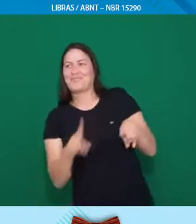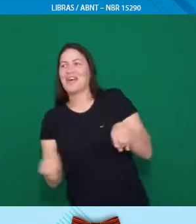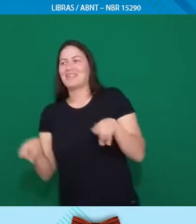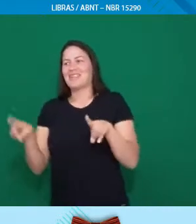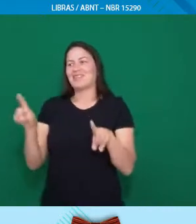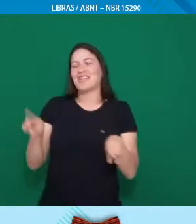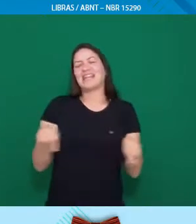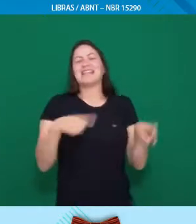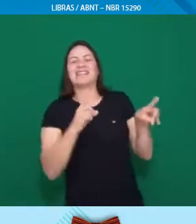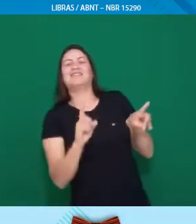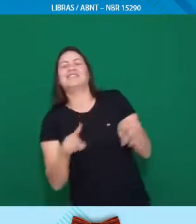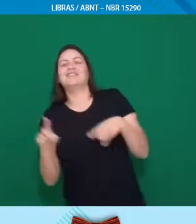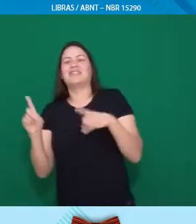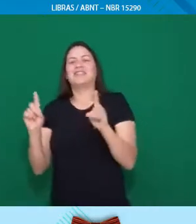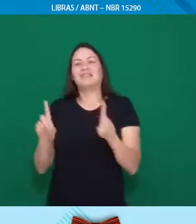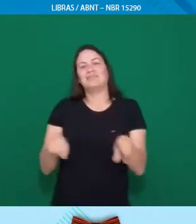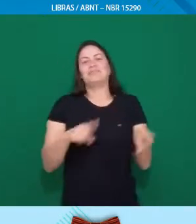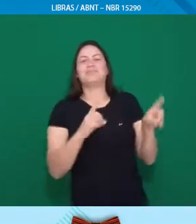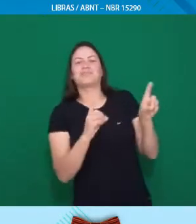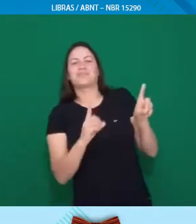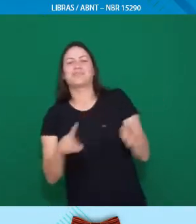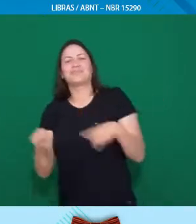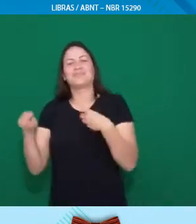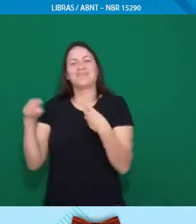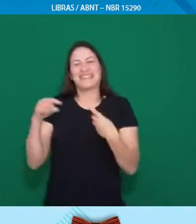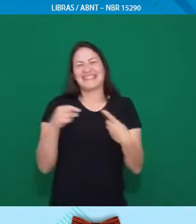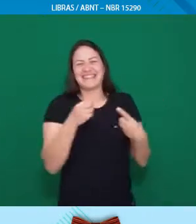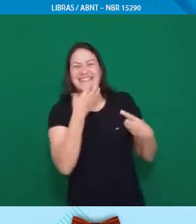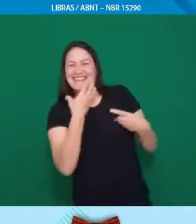E aí os